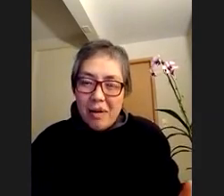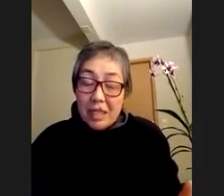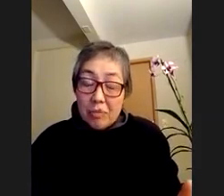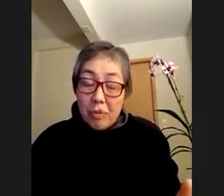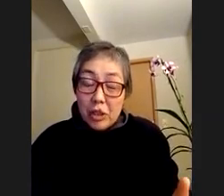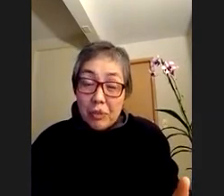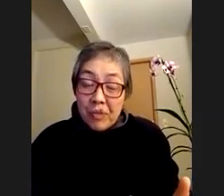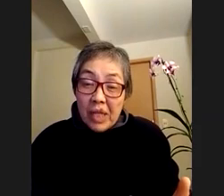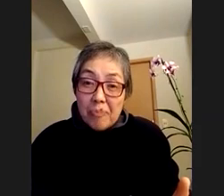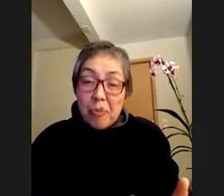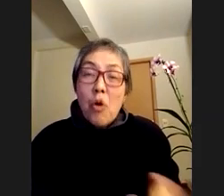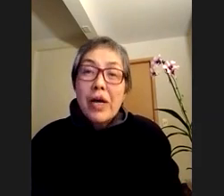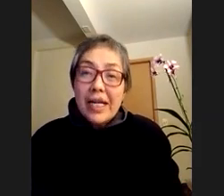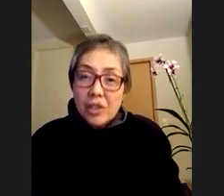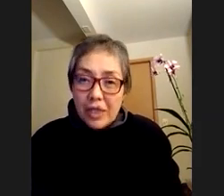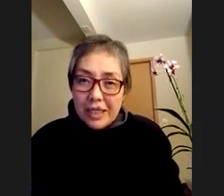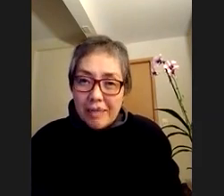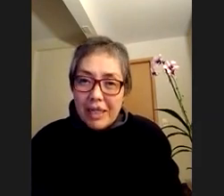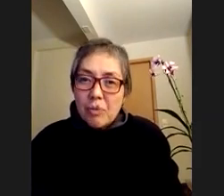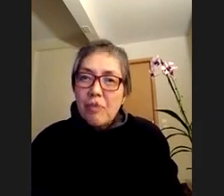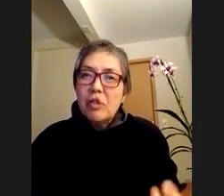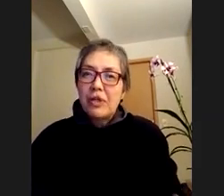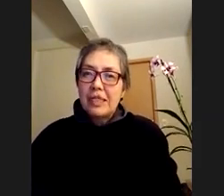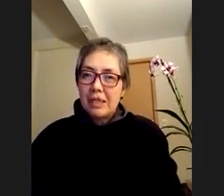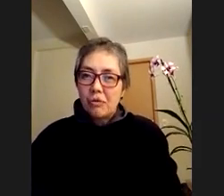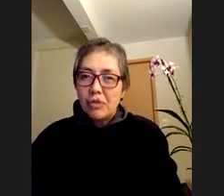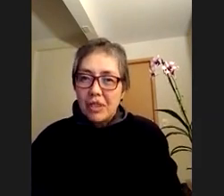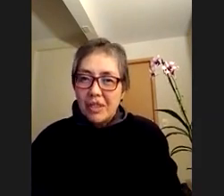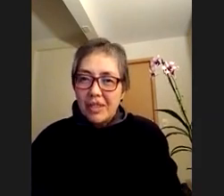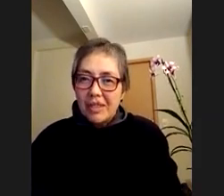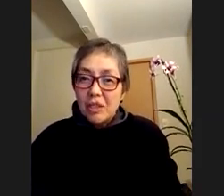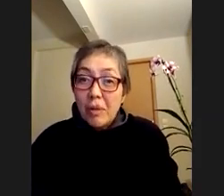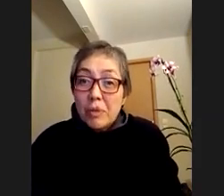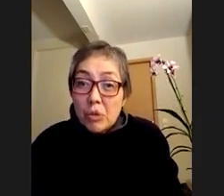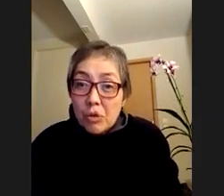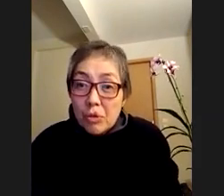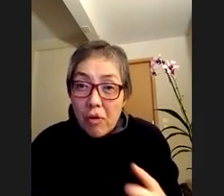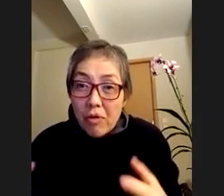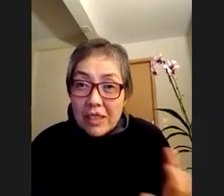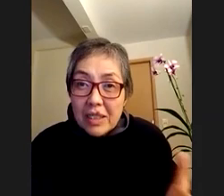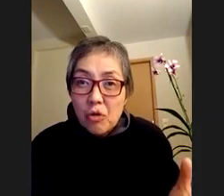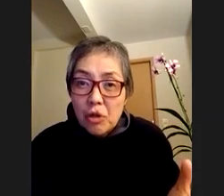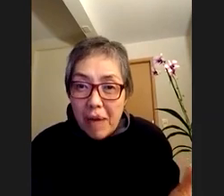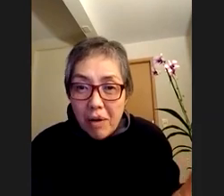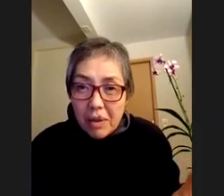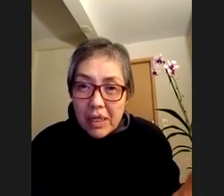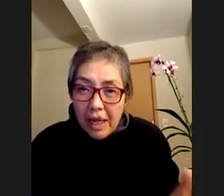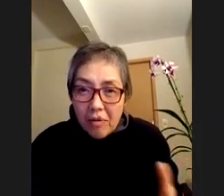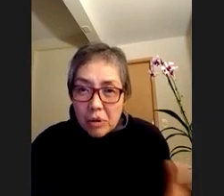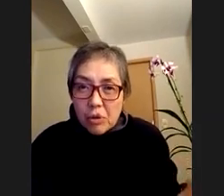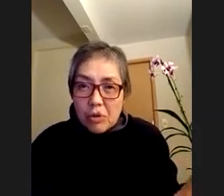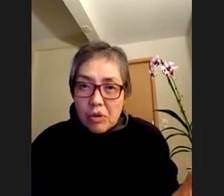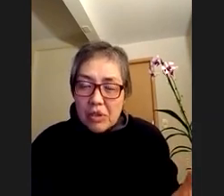contratar, aliás, pode prorrogar jornada de trabalho de profissionais de saúde. Isso é um absurdo, para qualquer ser normal,